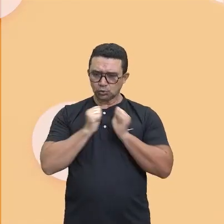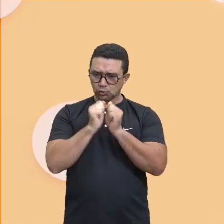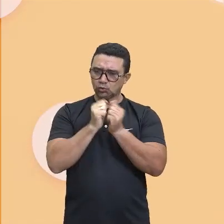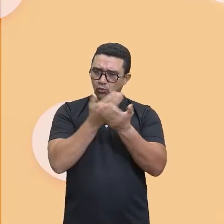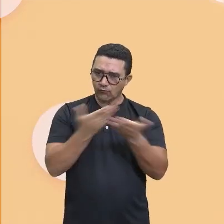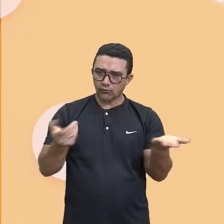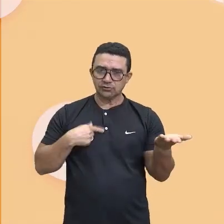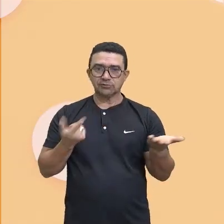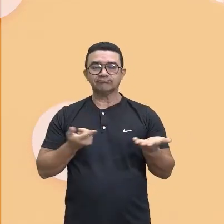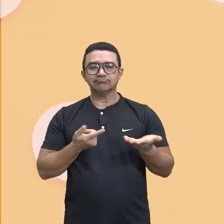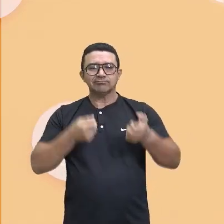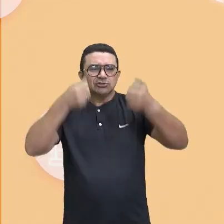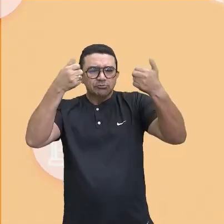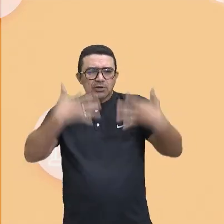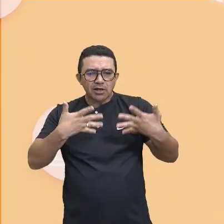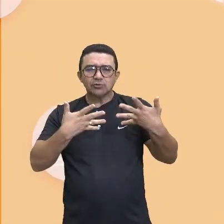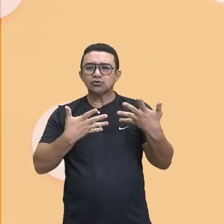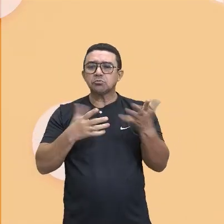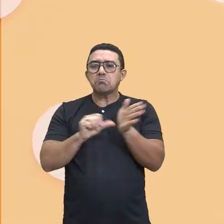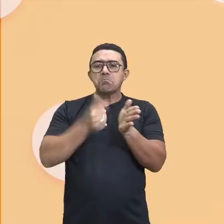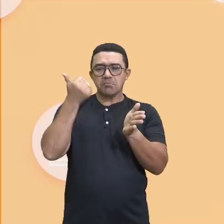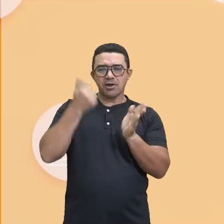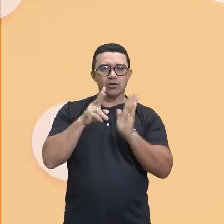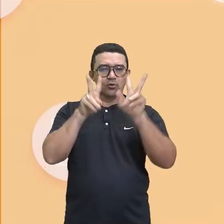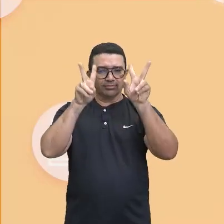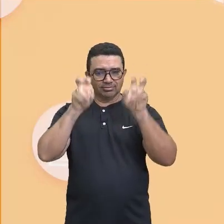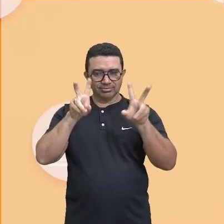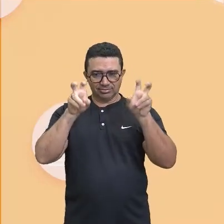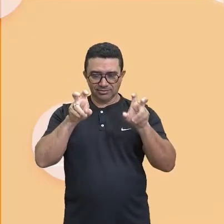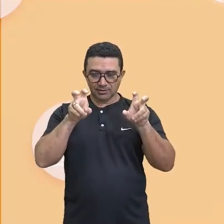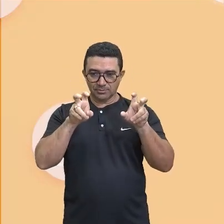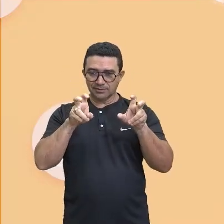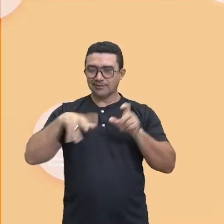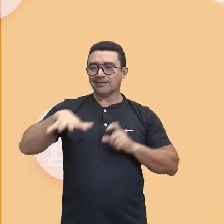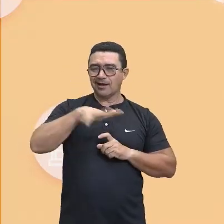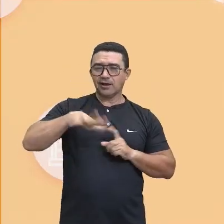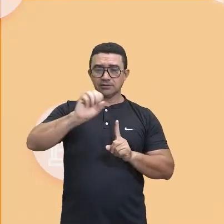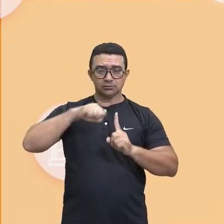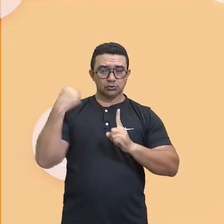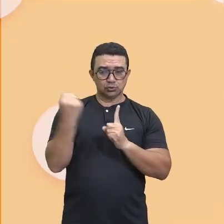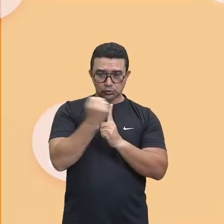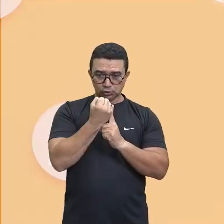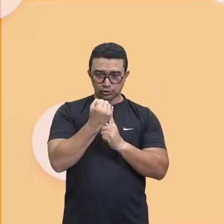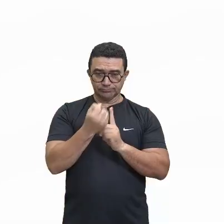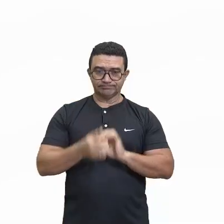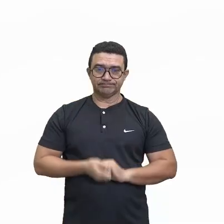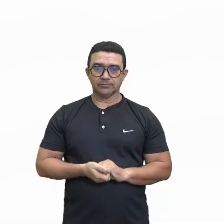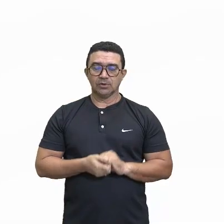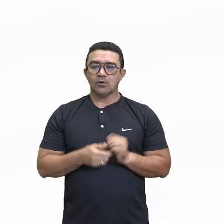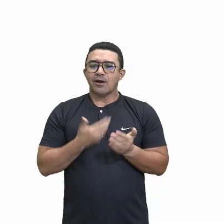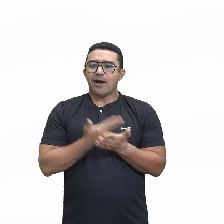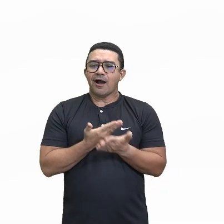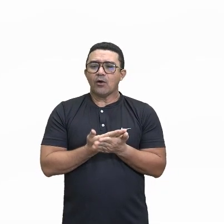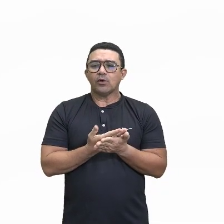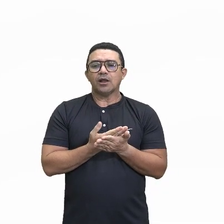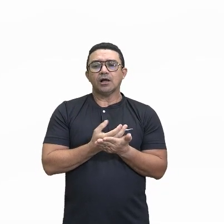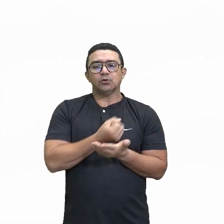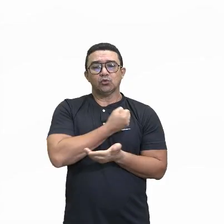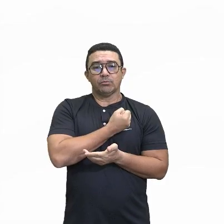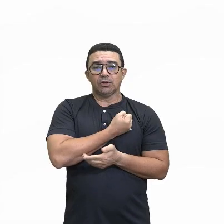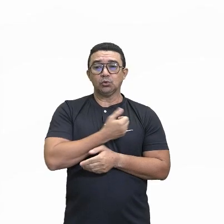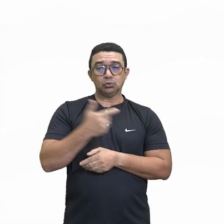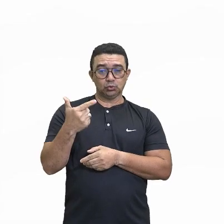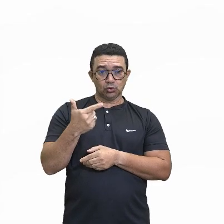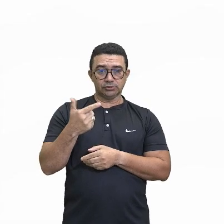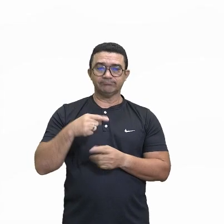comentando nossos primeiros temas relacionados aí à Sociologia. Essa é a aula 2, pessoal. O objeto de conhecimento dessa